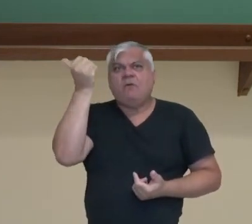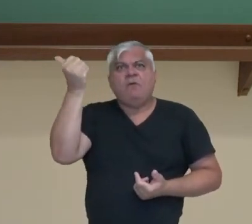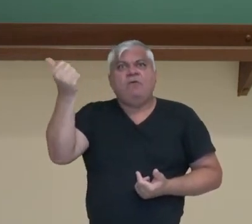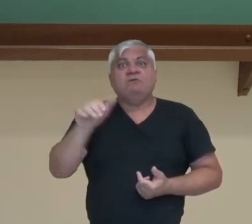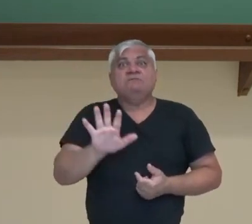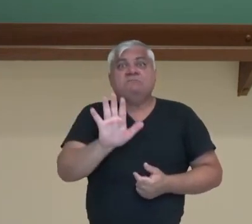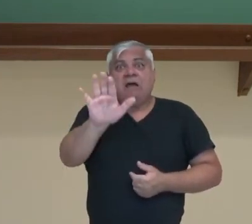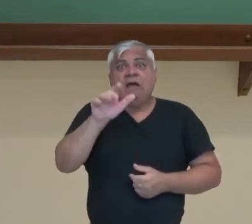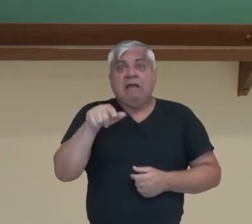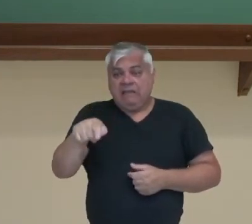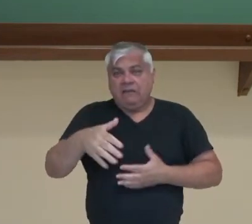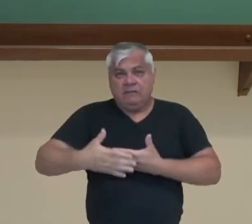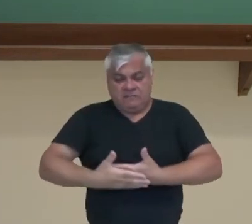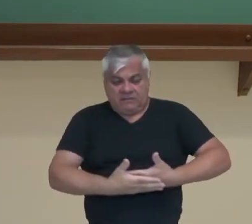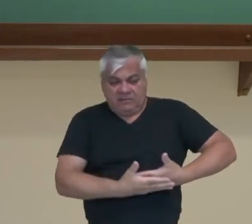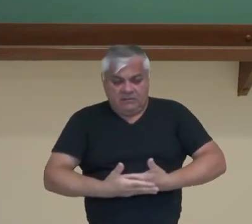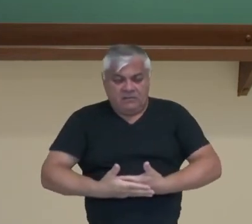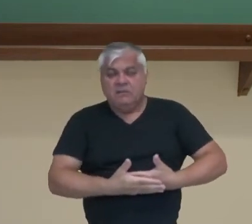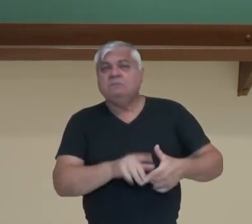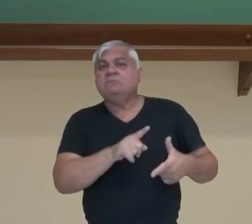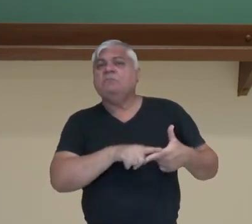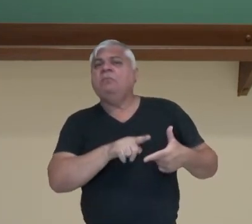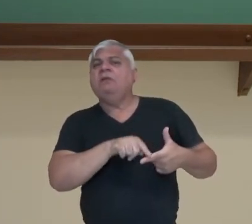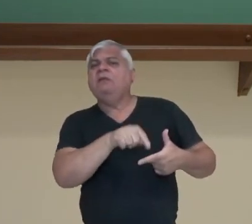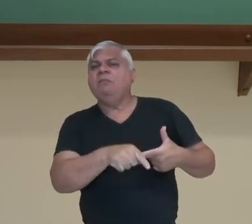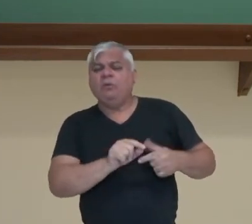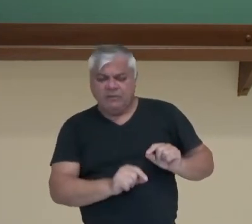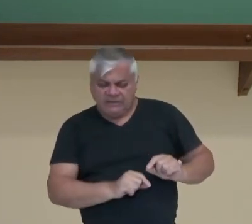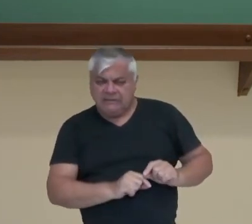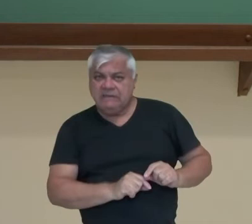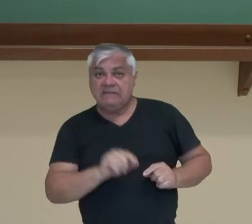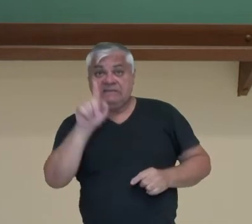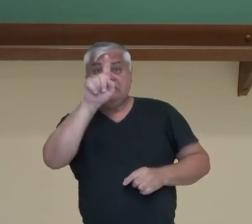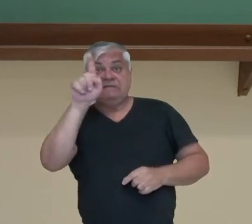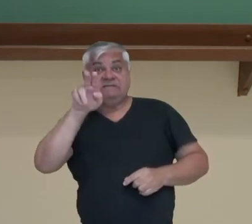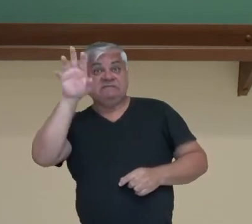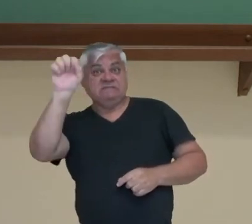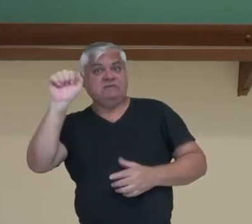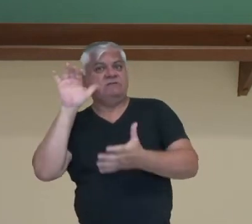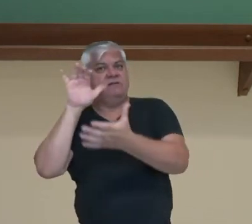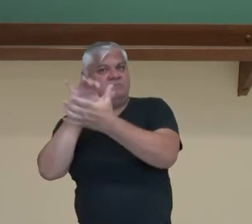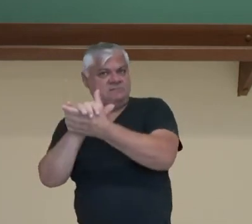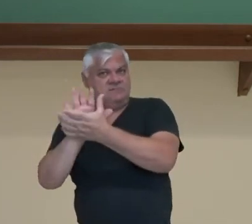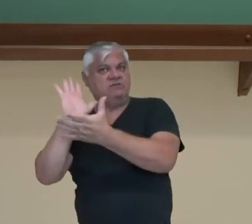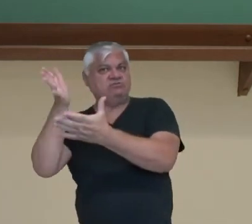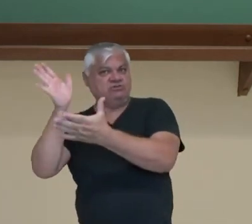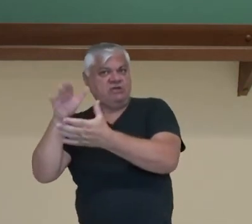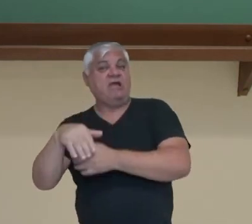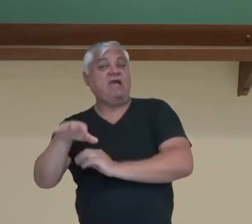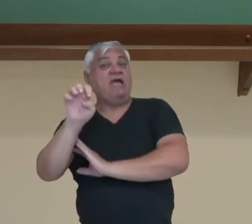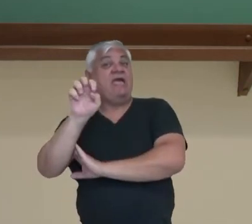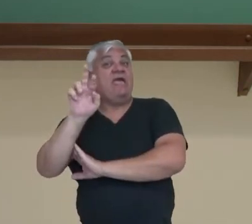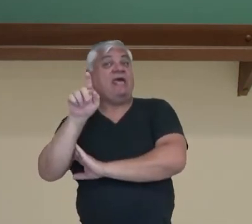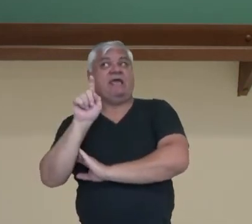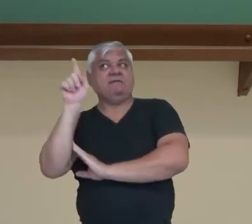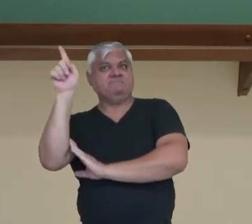que desde quando ele nasceu, ele tinha um problema. O Zeus, né, tem uma esposa, né? A Hera. E a